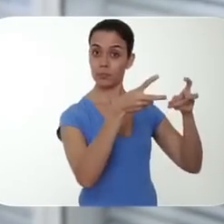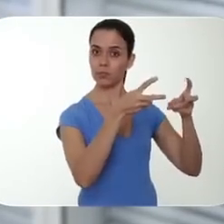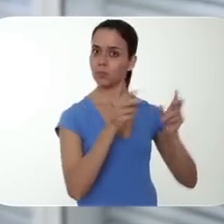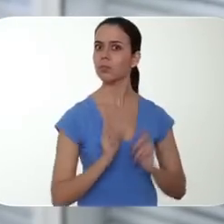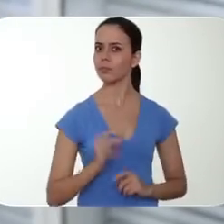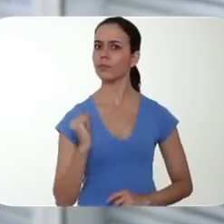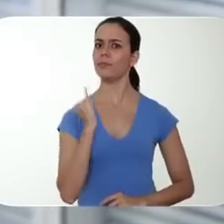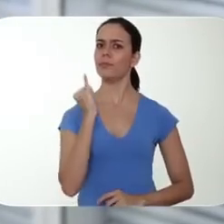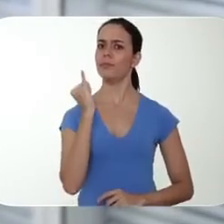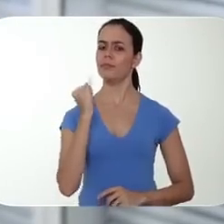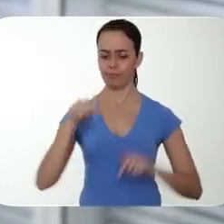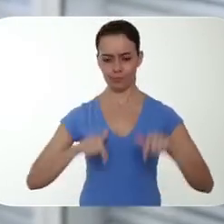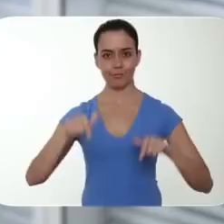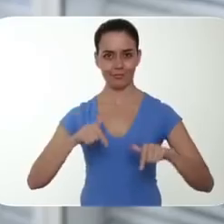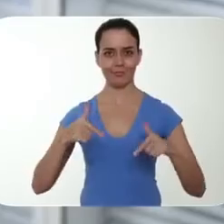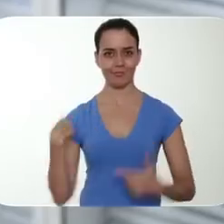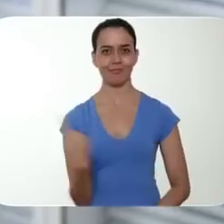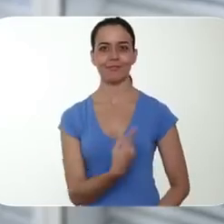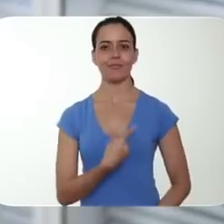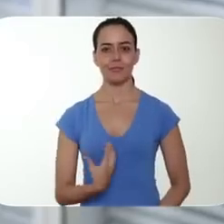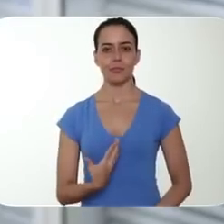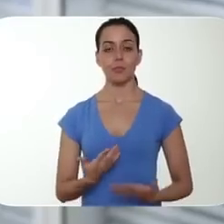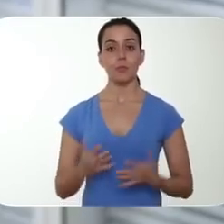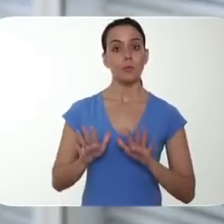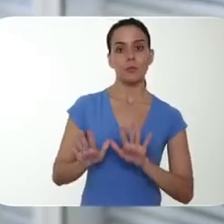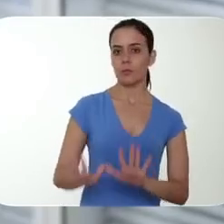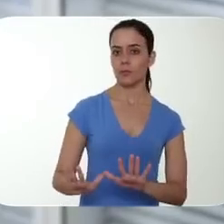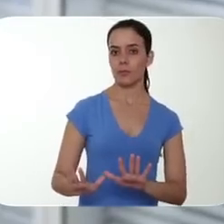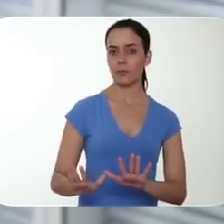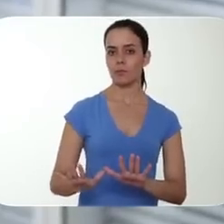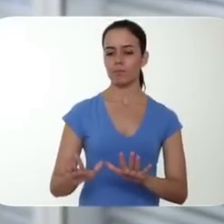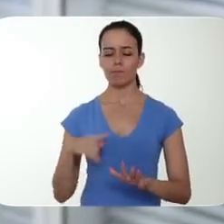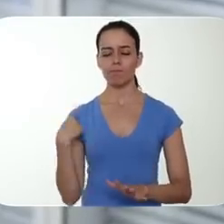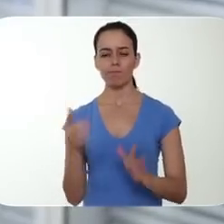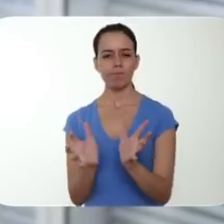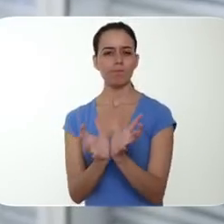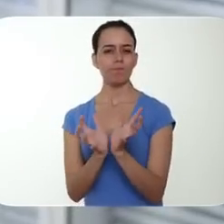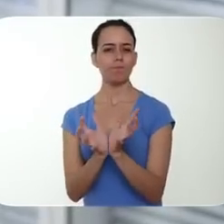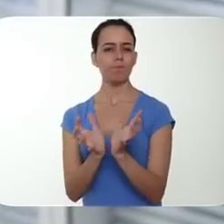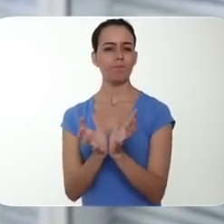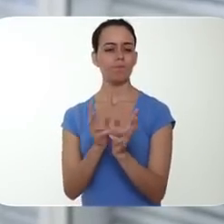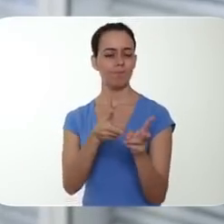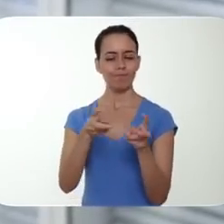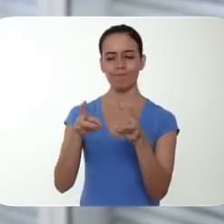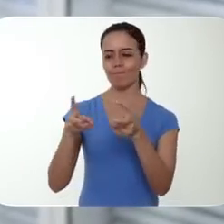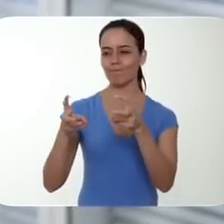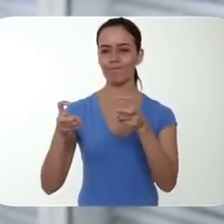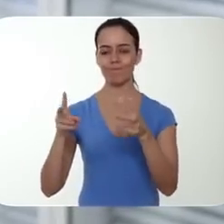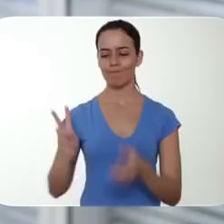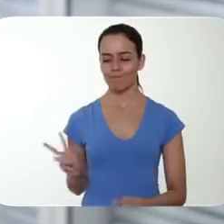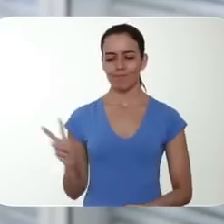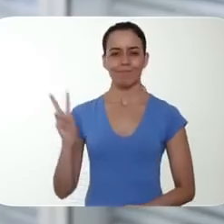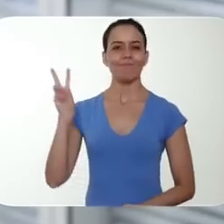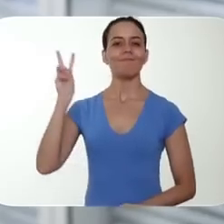trazer resultados, isso é extremamente importante, a gente está aqui para isso, né? Para que a Apsia cresça, porém ao mesmo tempo a gente consegue perceber muito disso, né?